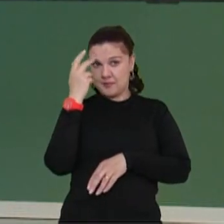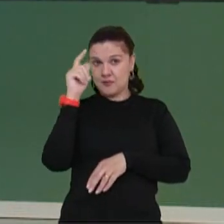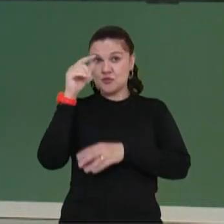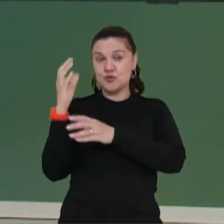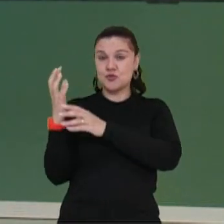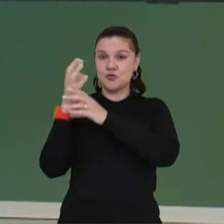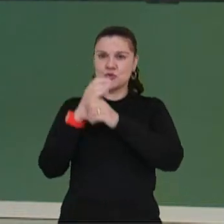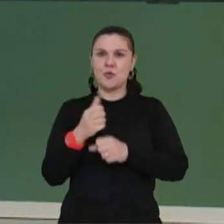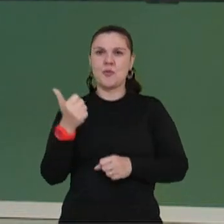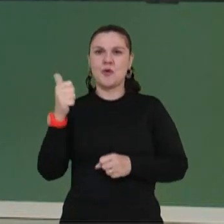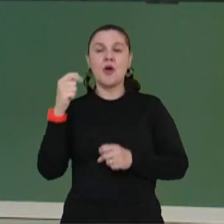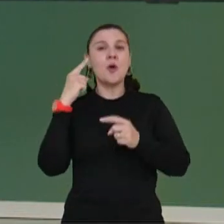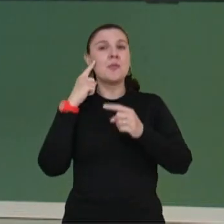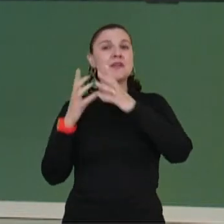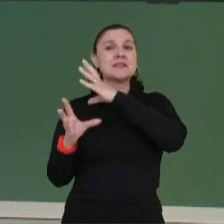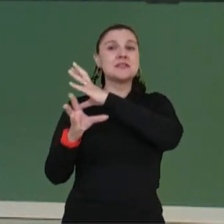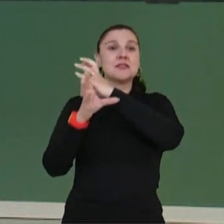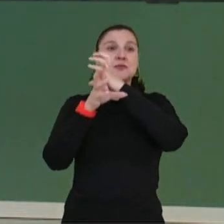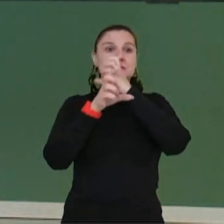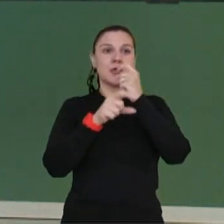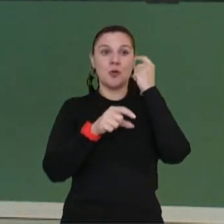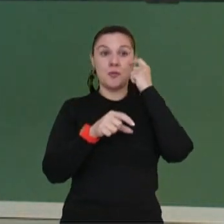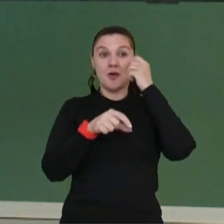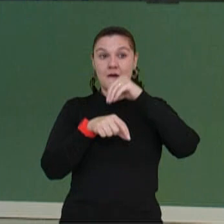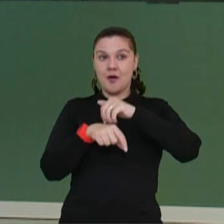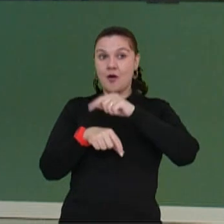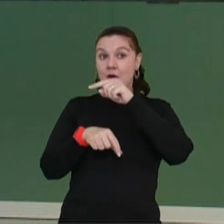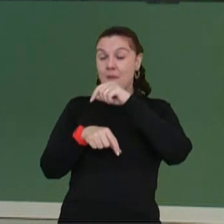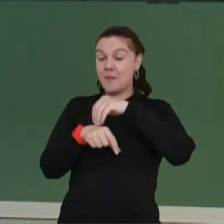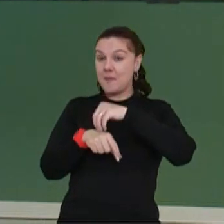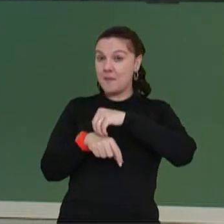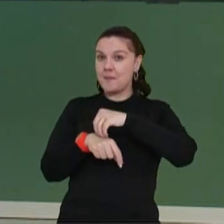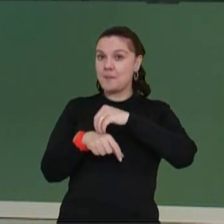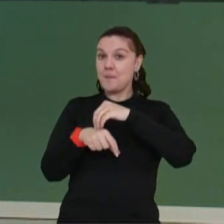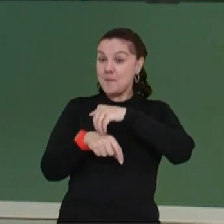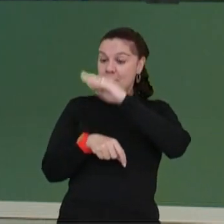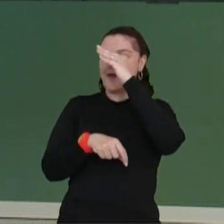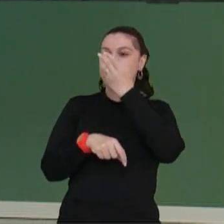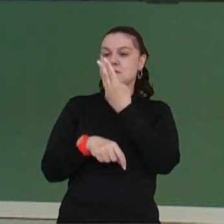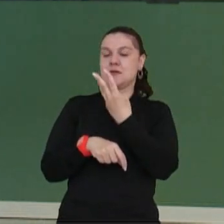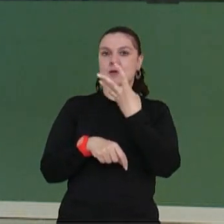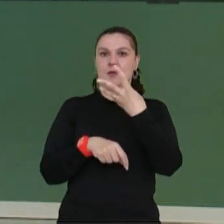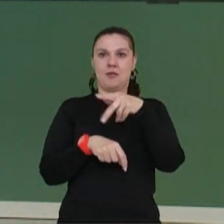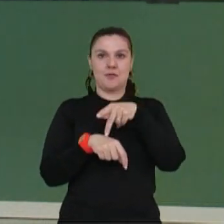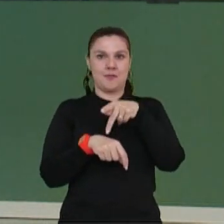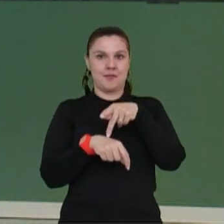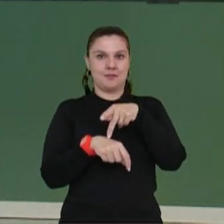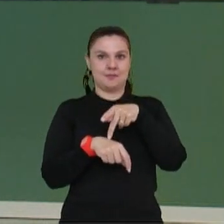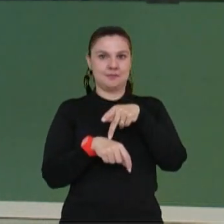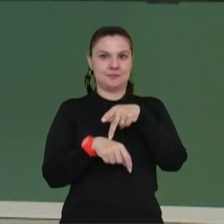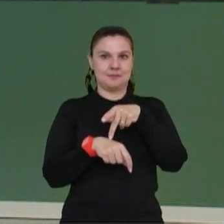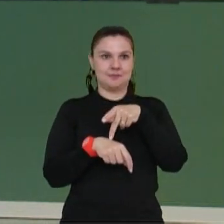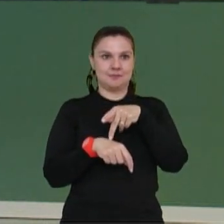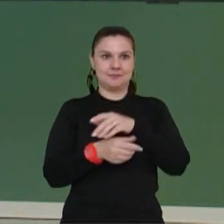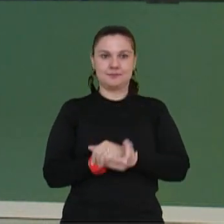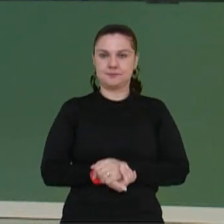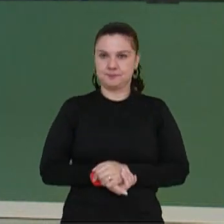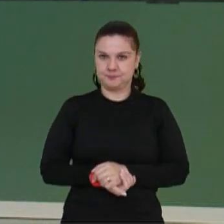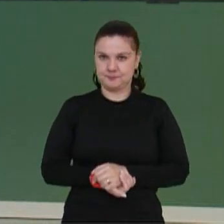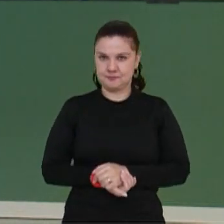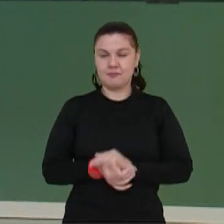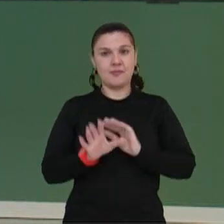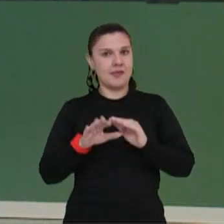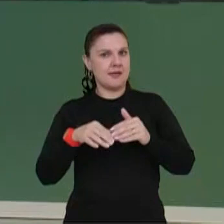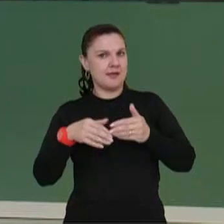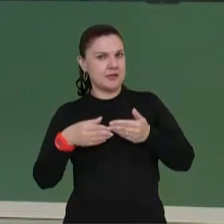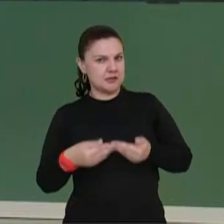11. Professor, por que você está juntando? Eu estou juntando porque a alternativa fala assim, ó, possui mais de 34 pedras. Então,